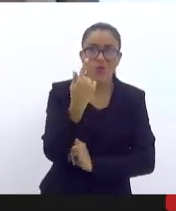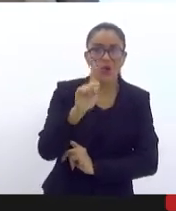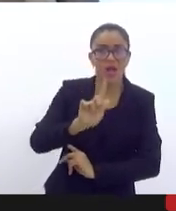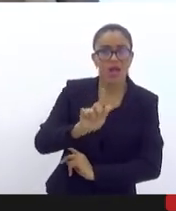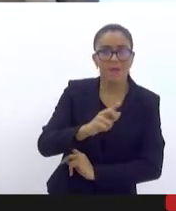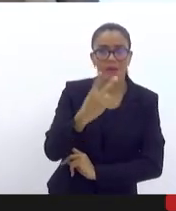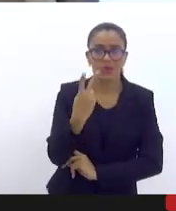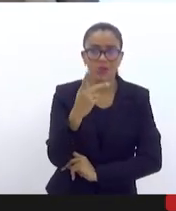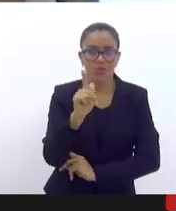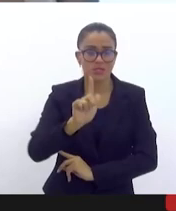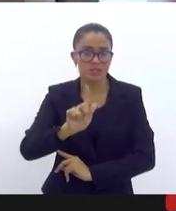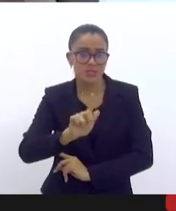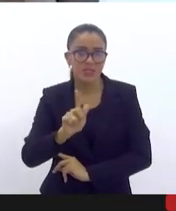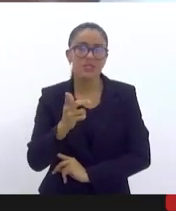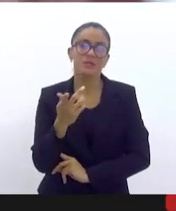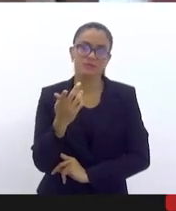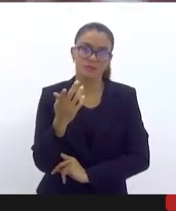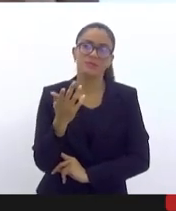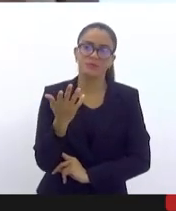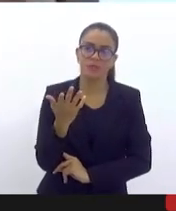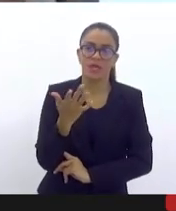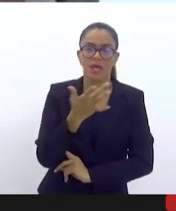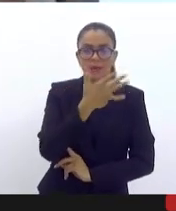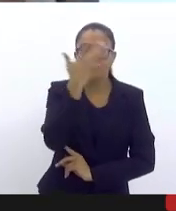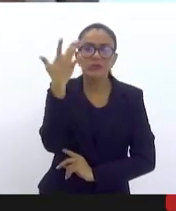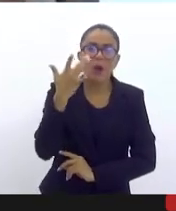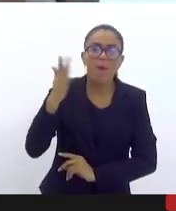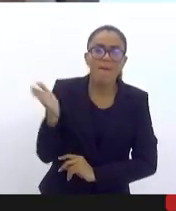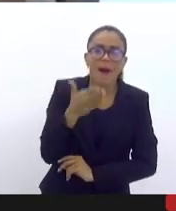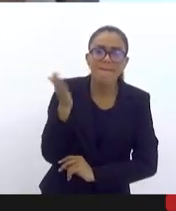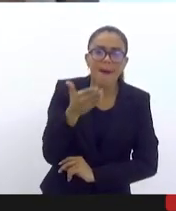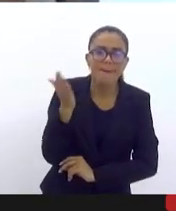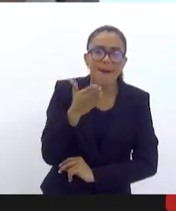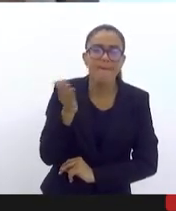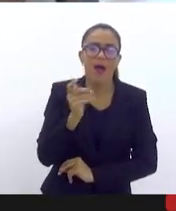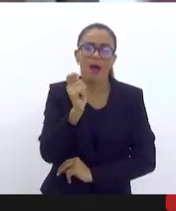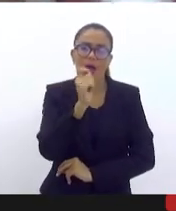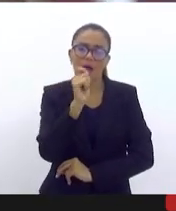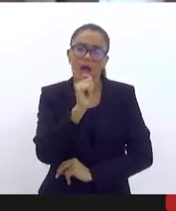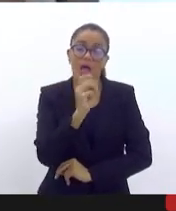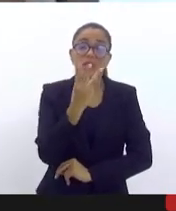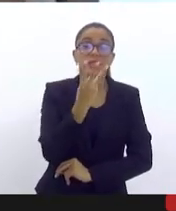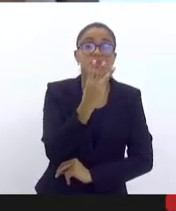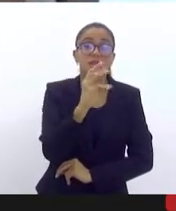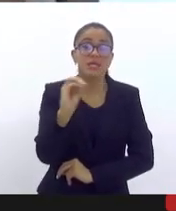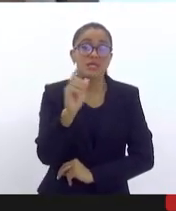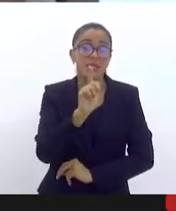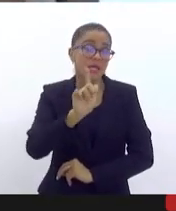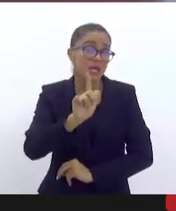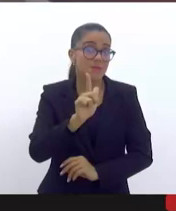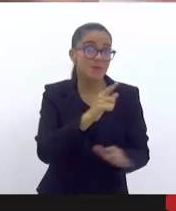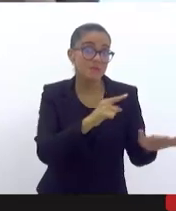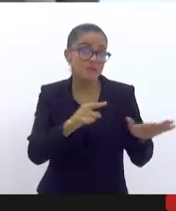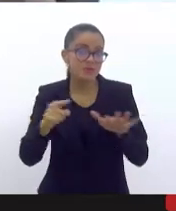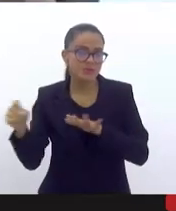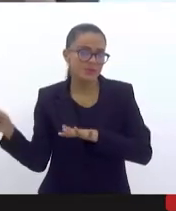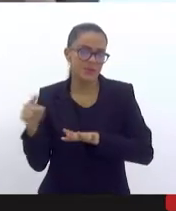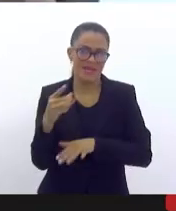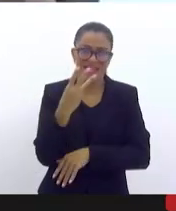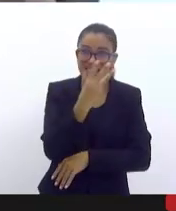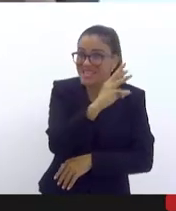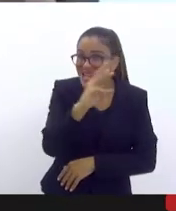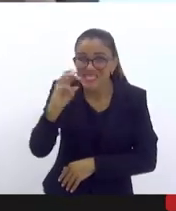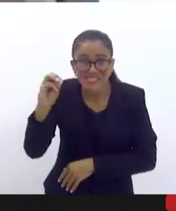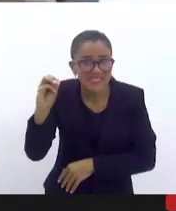gramas né as pessoas como Quem fuma muito fuma 30 gramas por semana uma 300 de uma